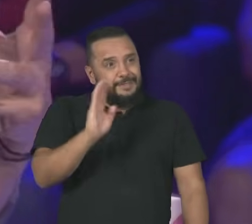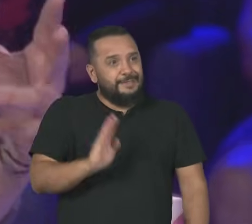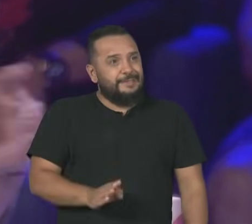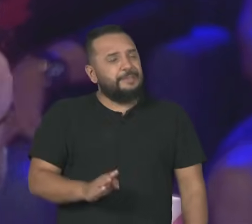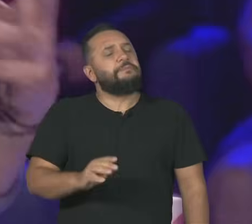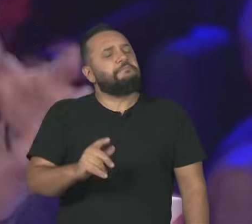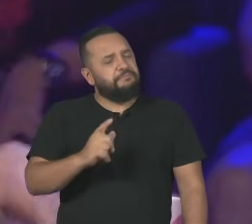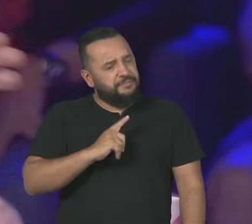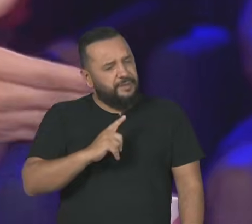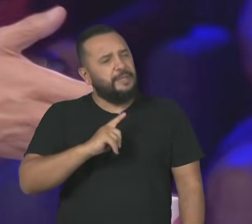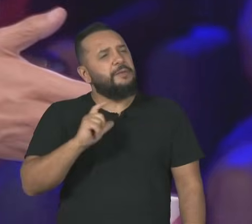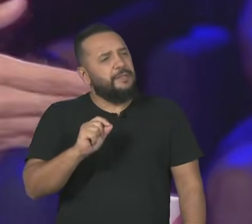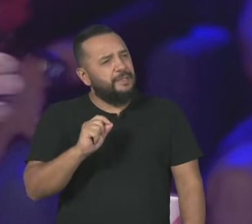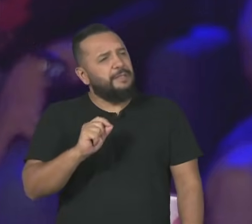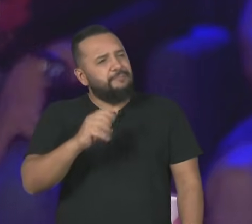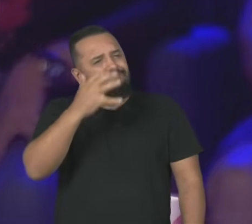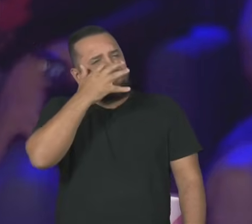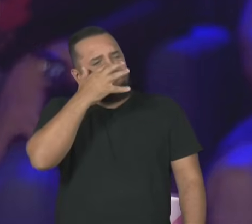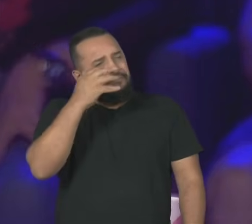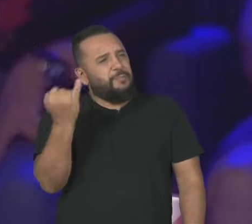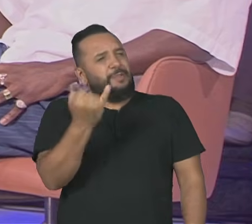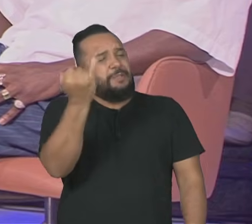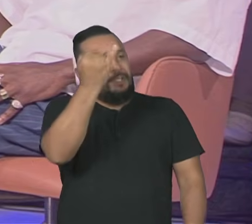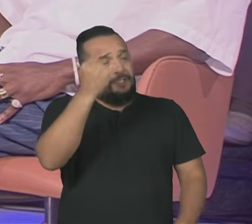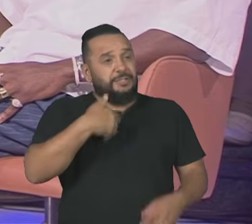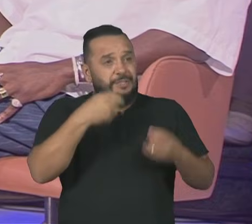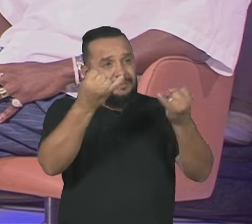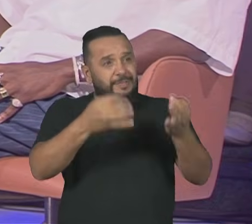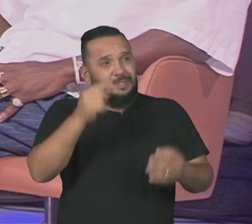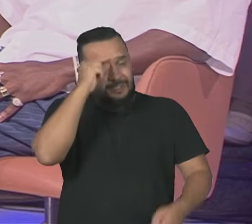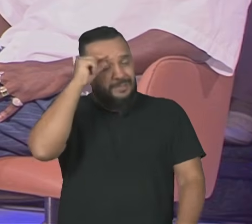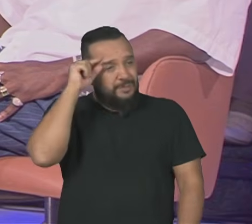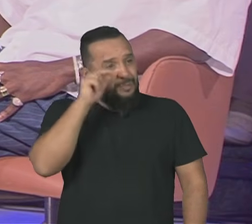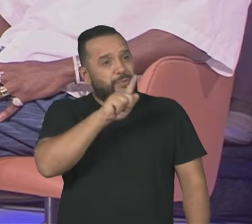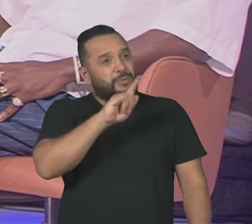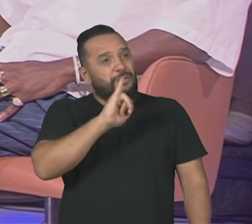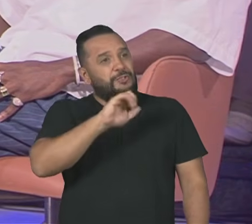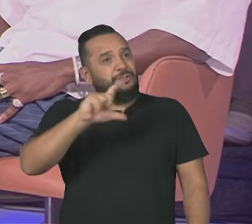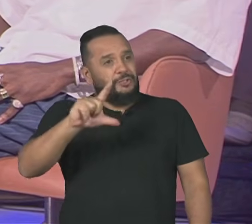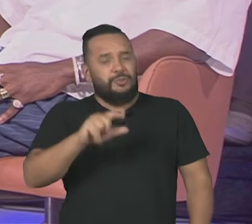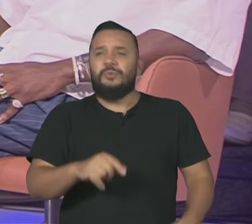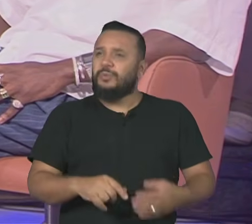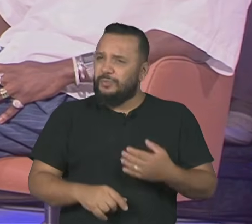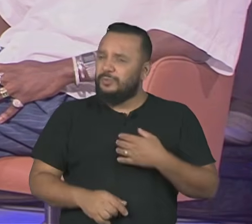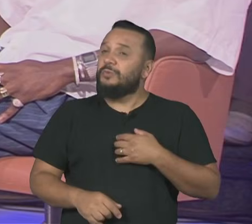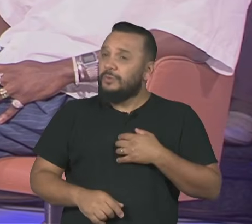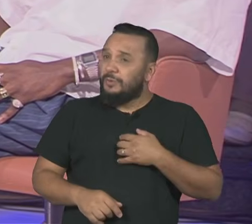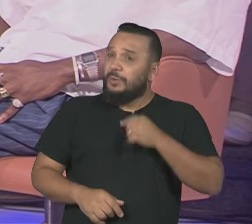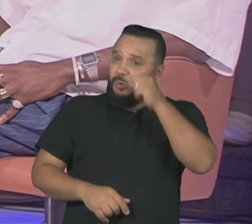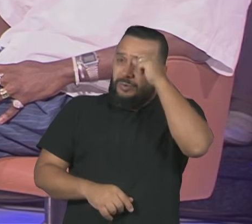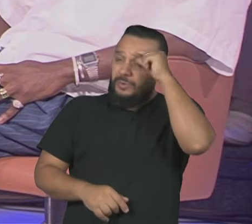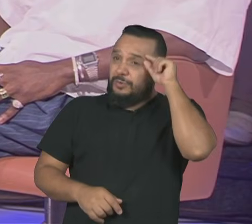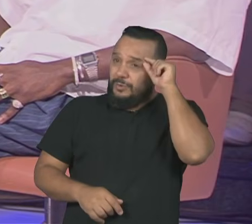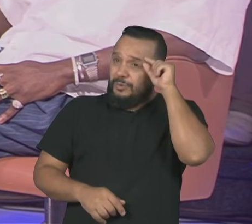riqueza impressionante. A gente estava comentando aqui do Gil, né? Exato, cara. O Gil, pra mim,